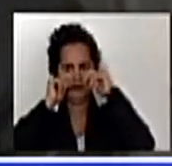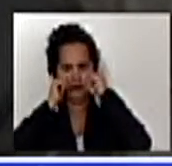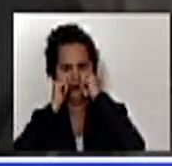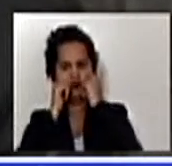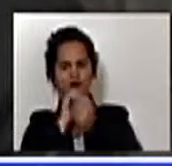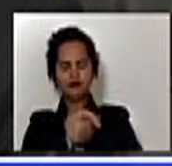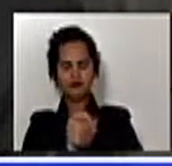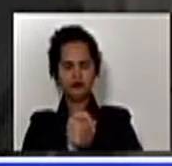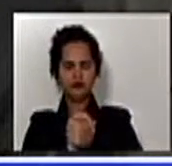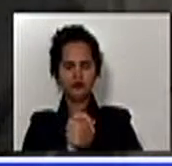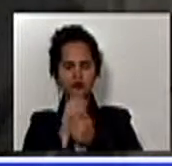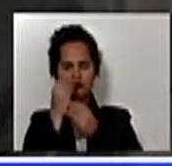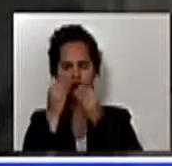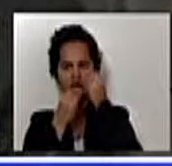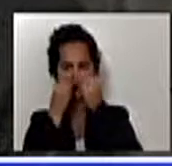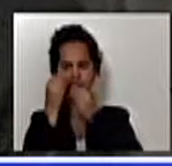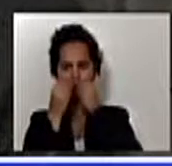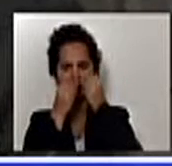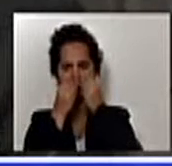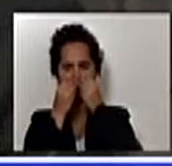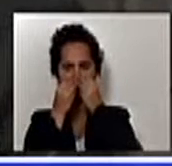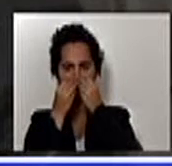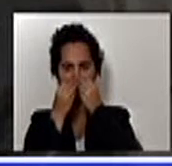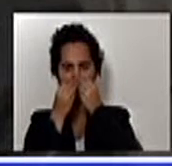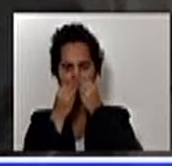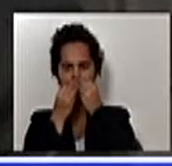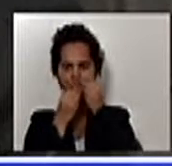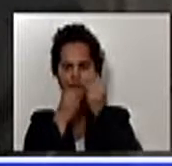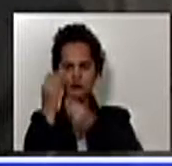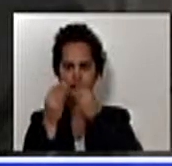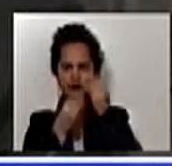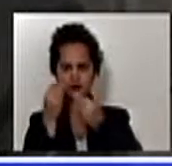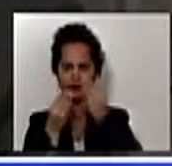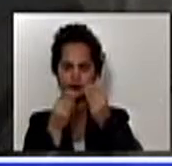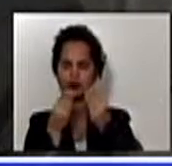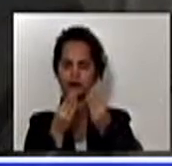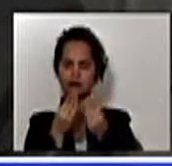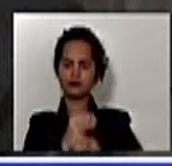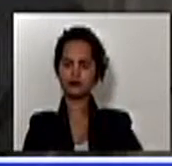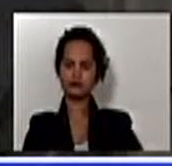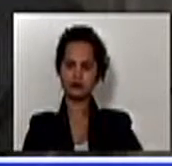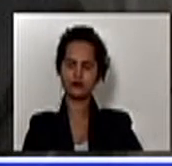para buscar a concretização